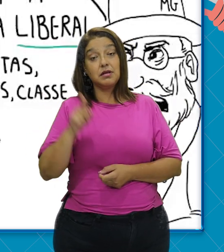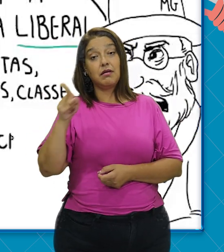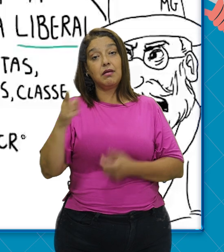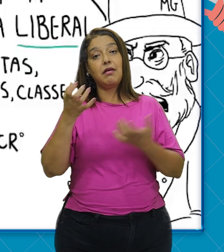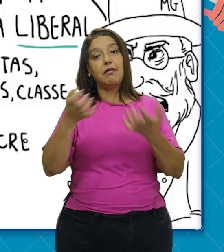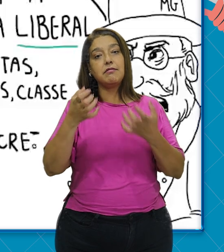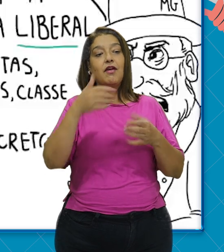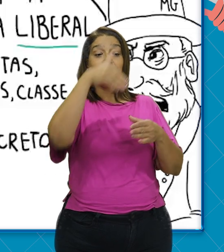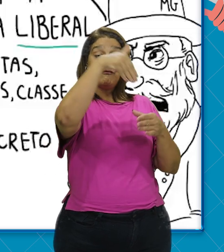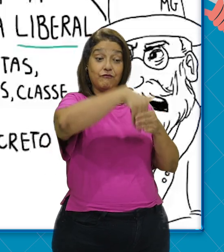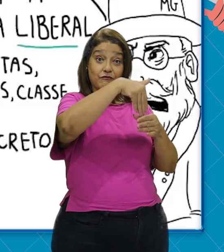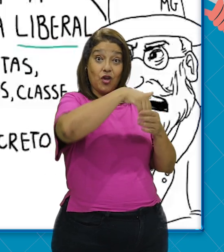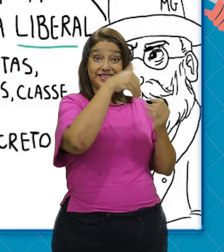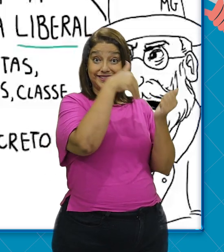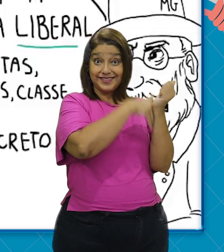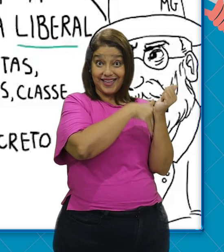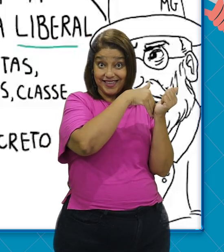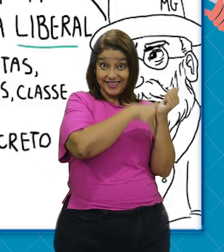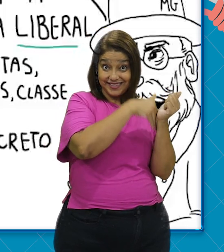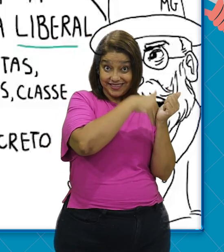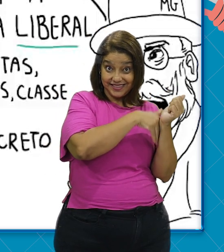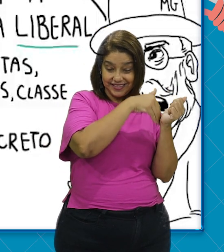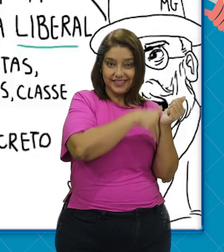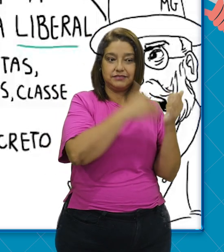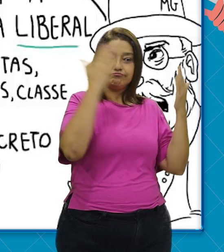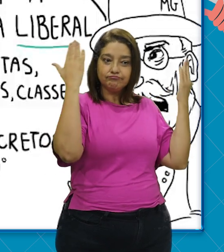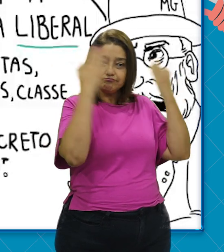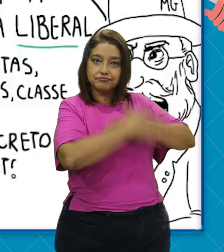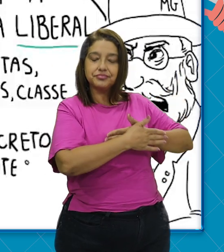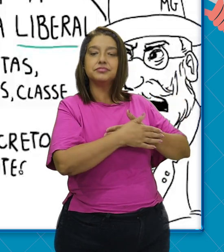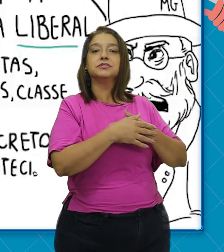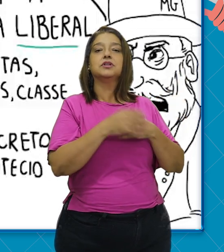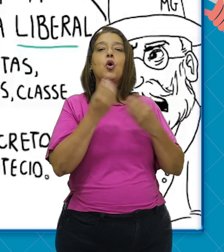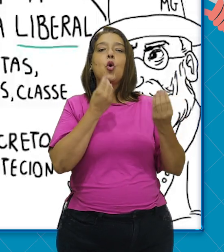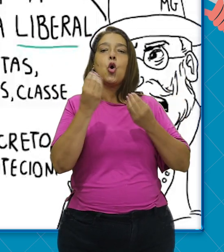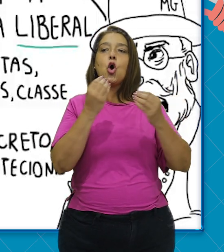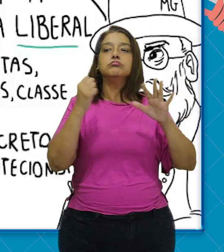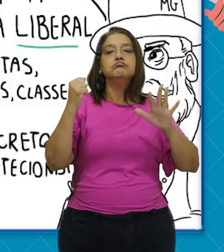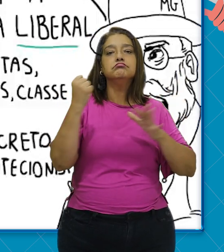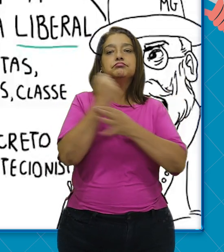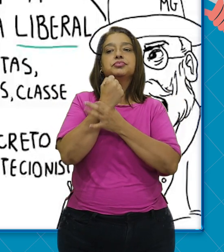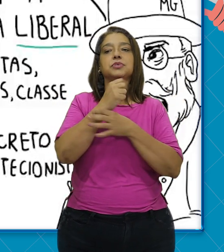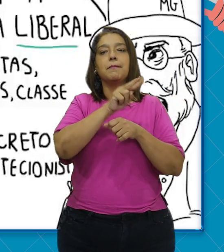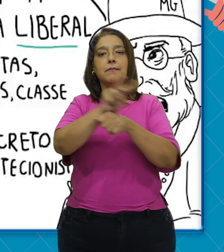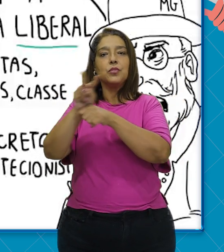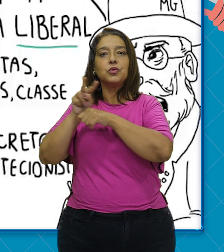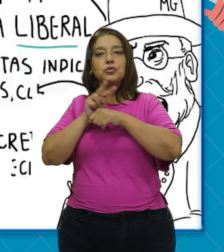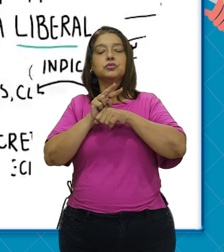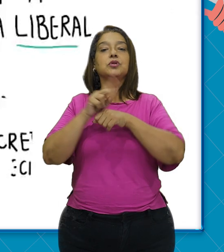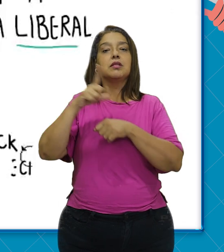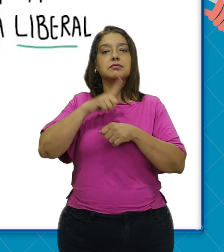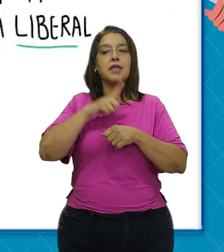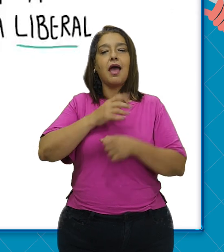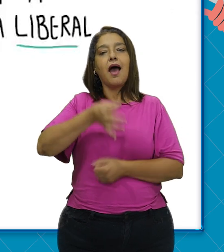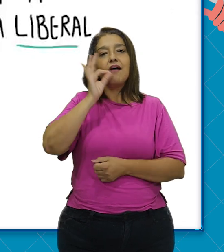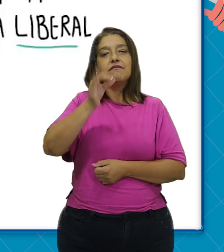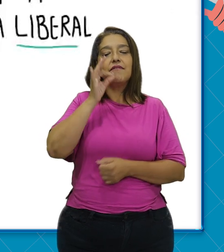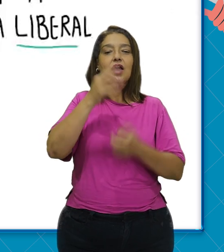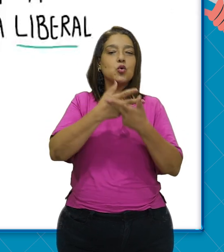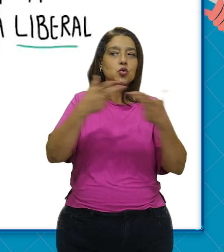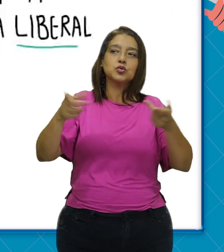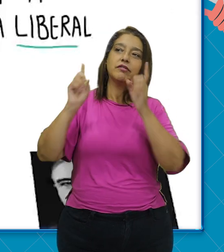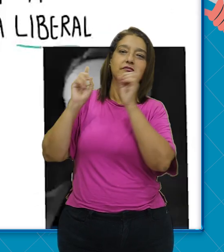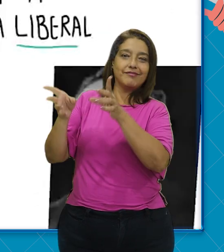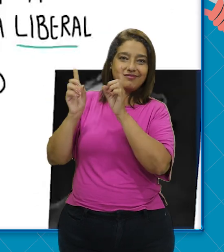voto secreto, as reformas trabalhistas e medidas protecionistas a outros produtos nacionais além do café. Assim,